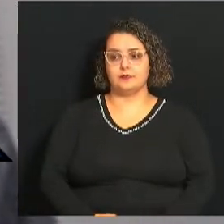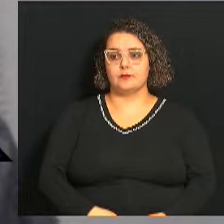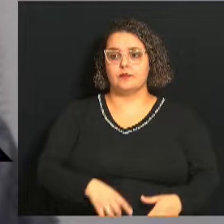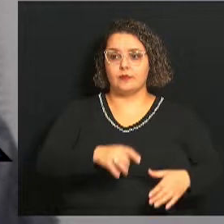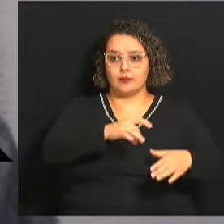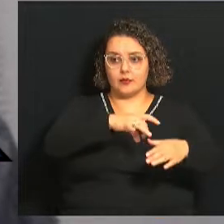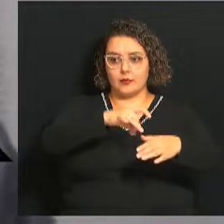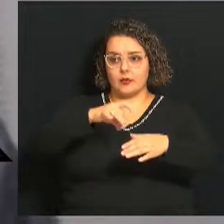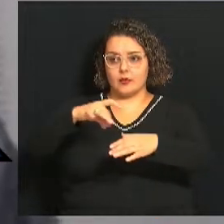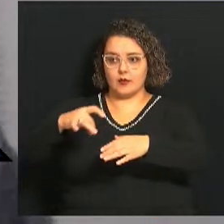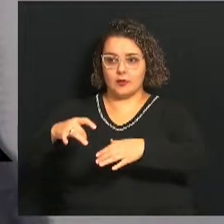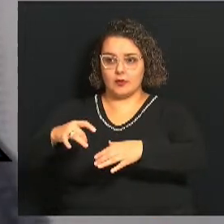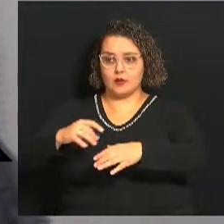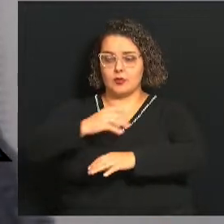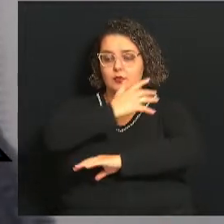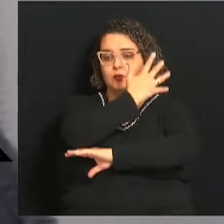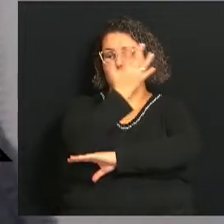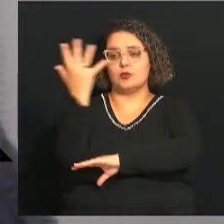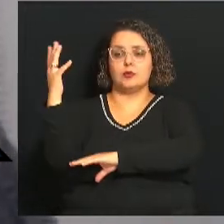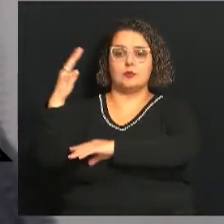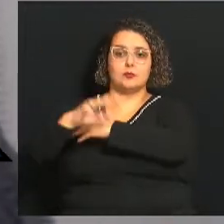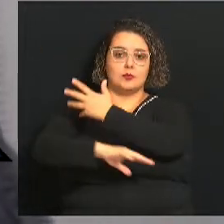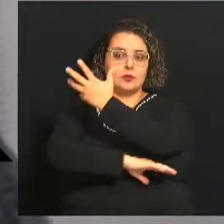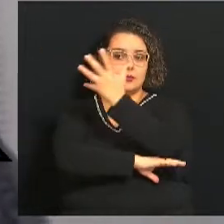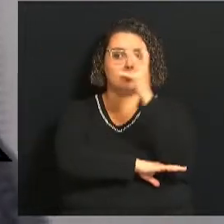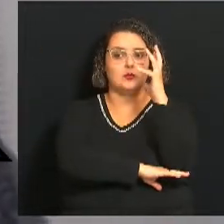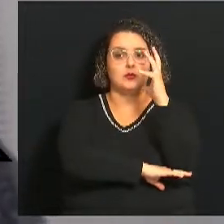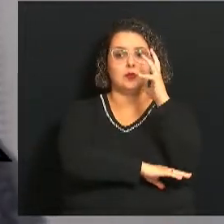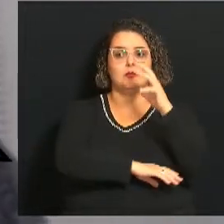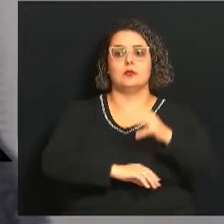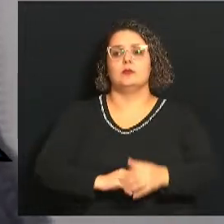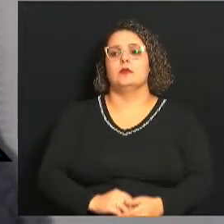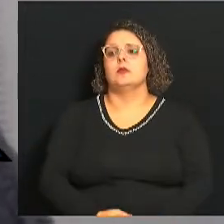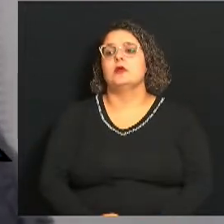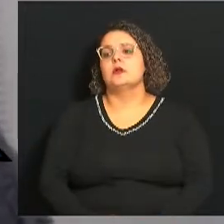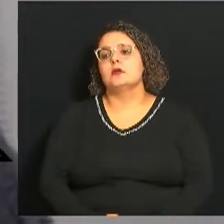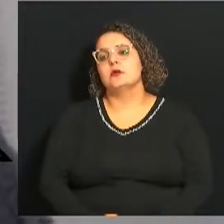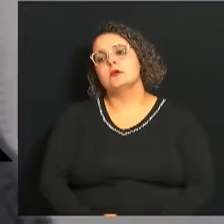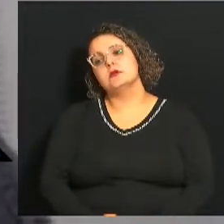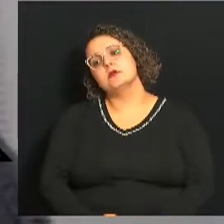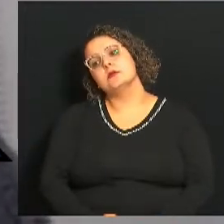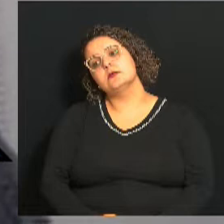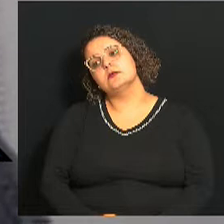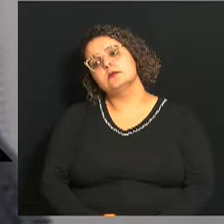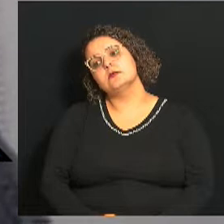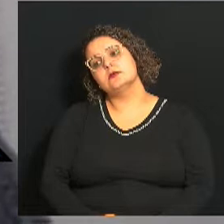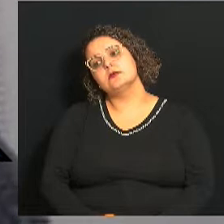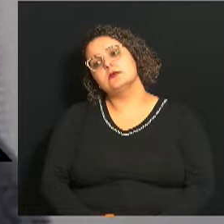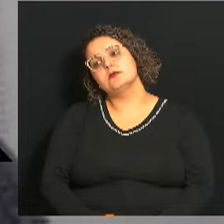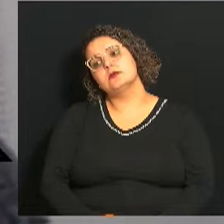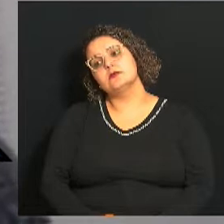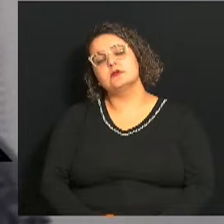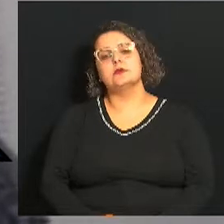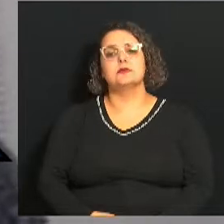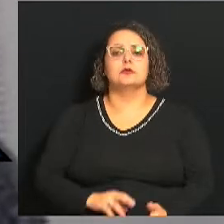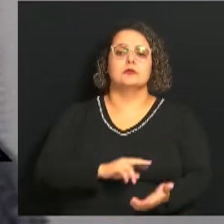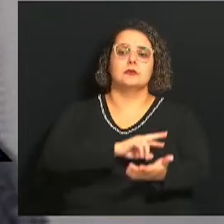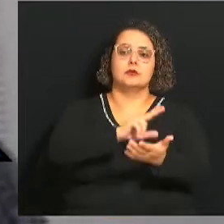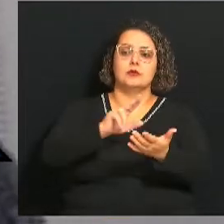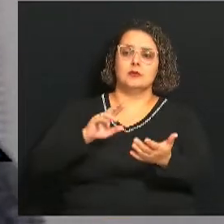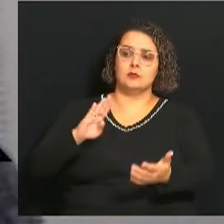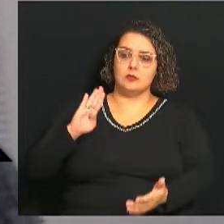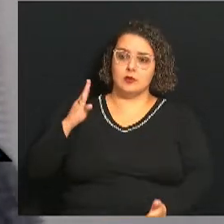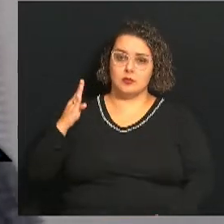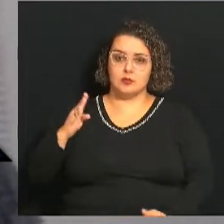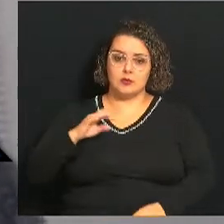de árvores. Nós temos bastante plantio de peso hoje em Campinas, né? E nós temos uma biodiversidade muito grande em